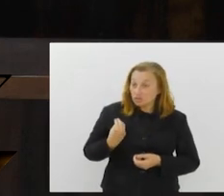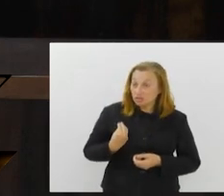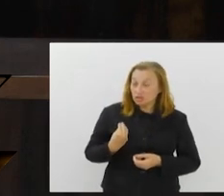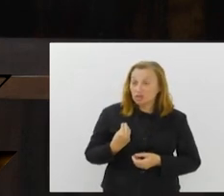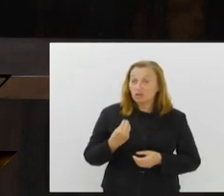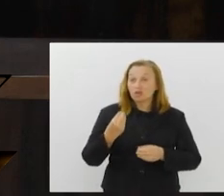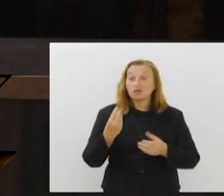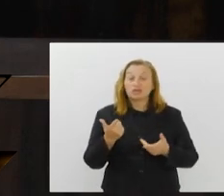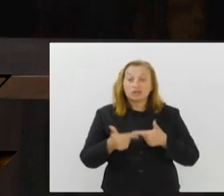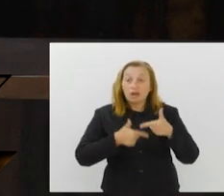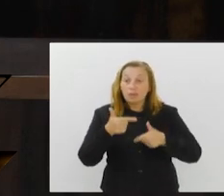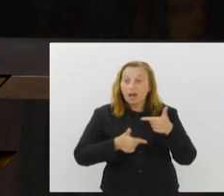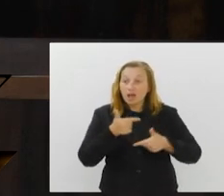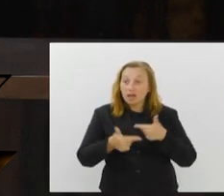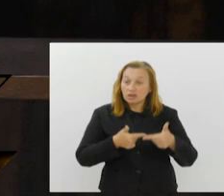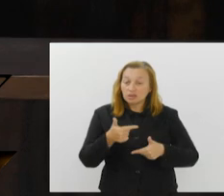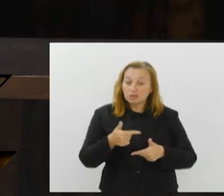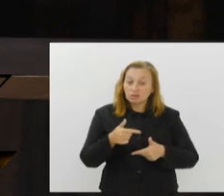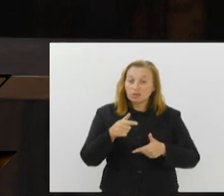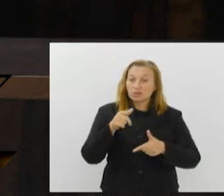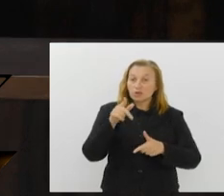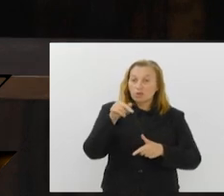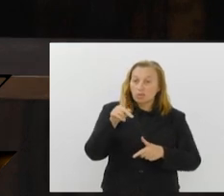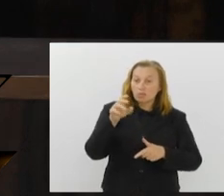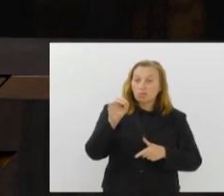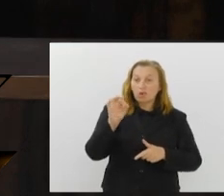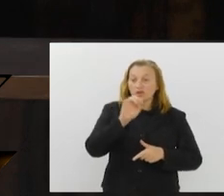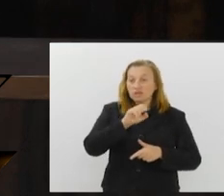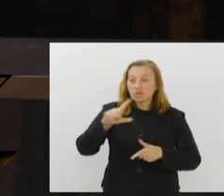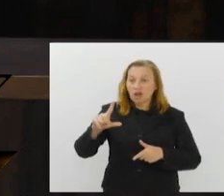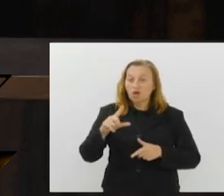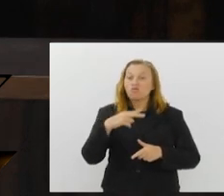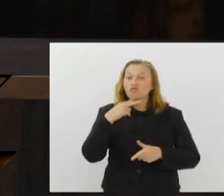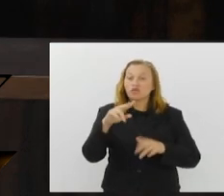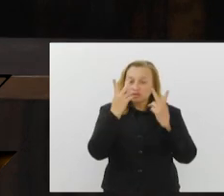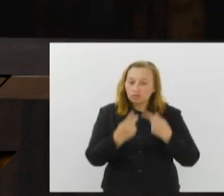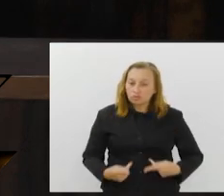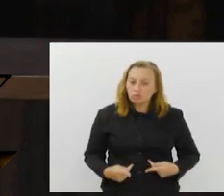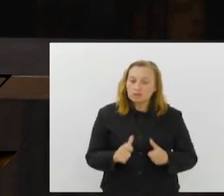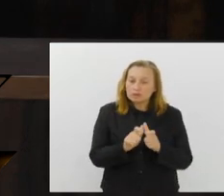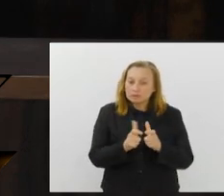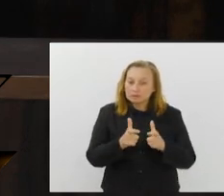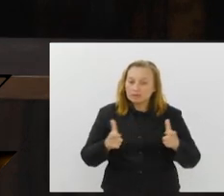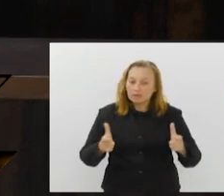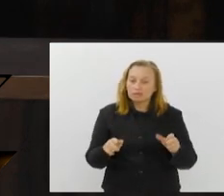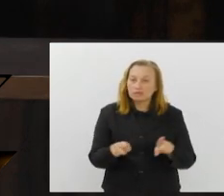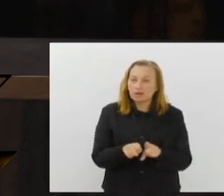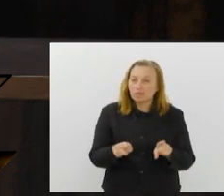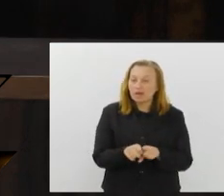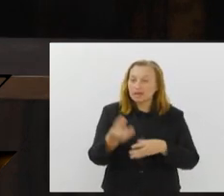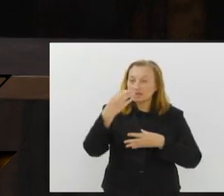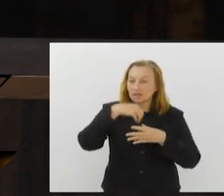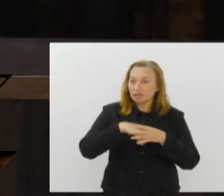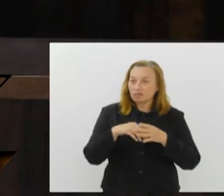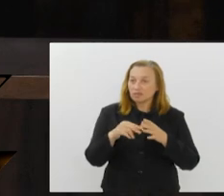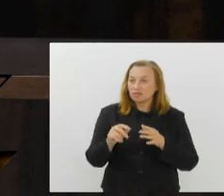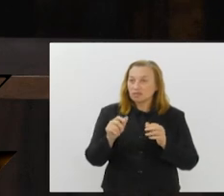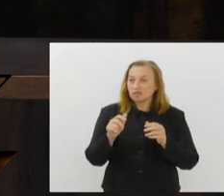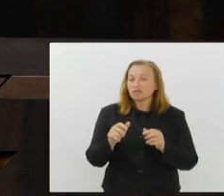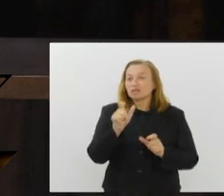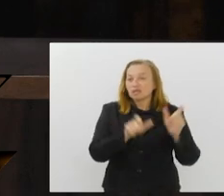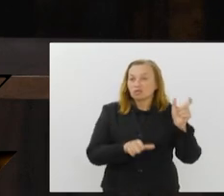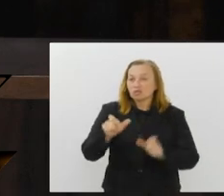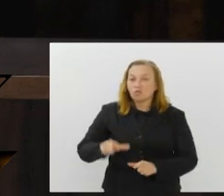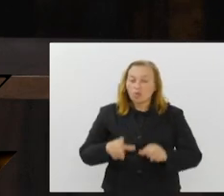obras o portal voz humana eu acho que cresce também nas pessoas o respeito por